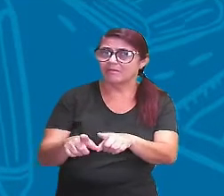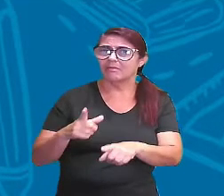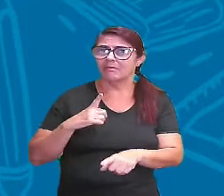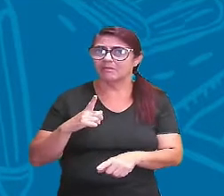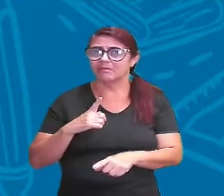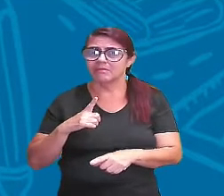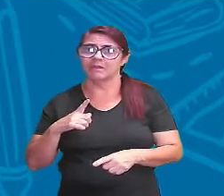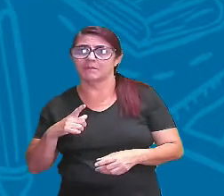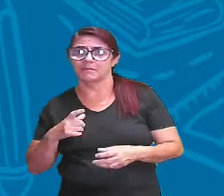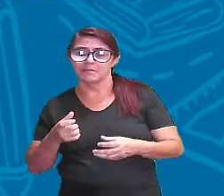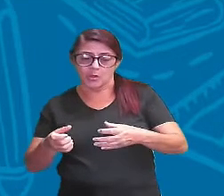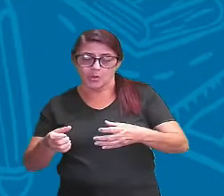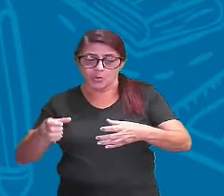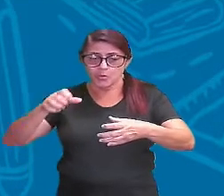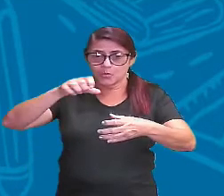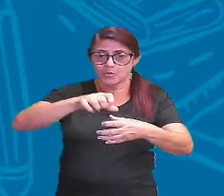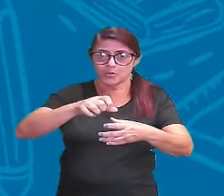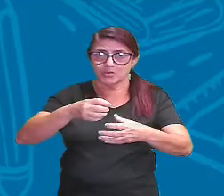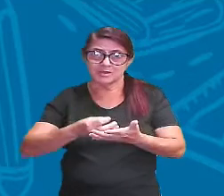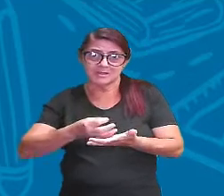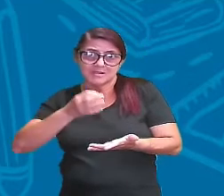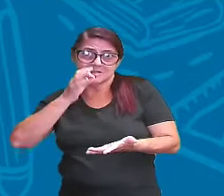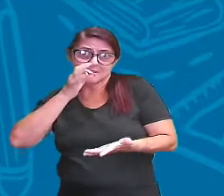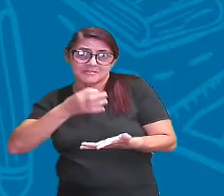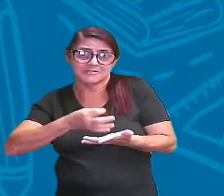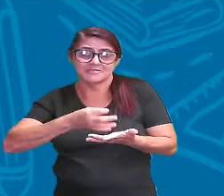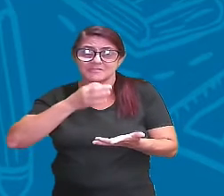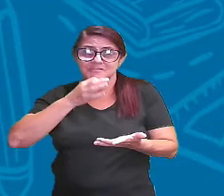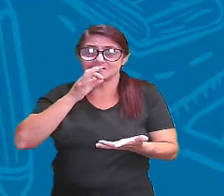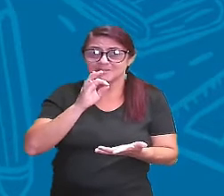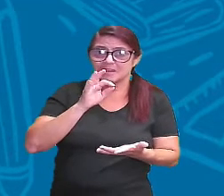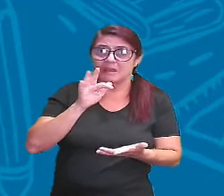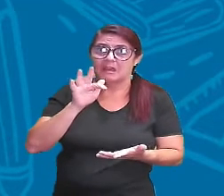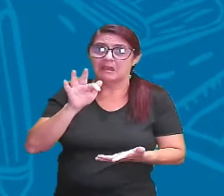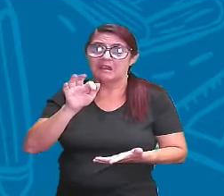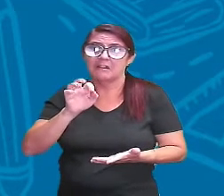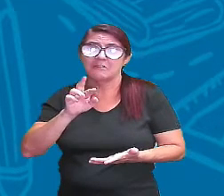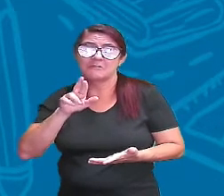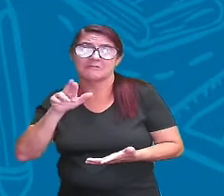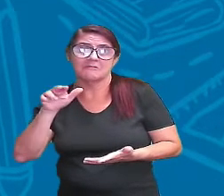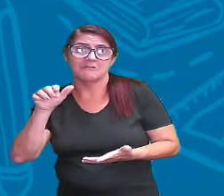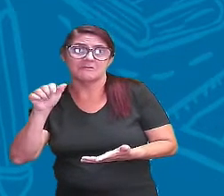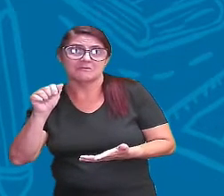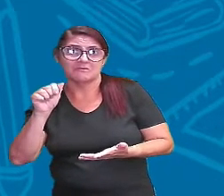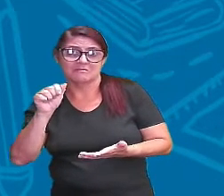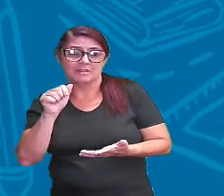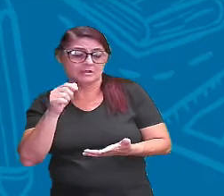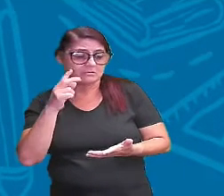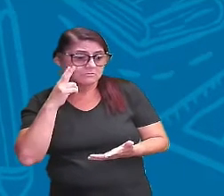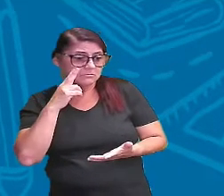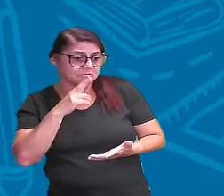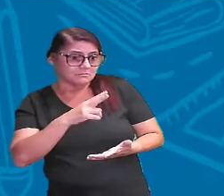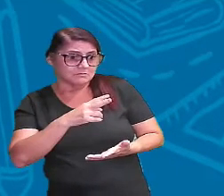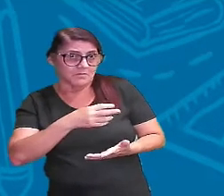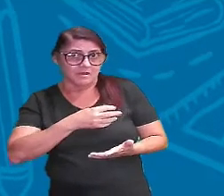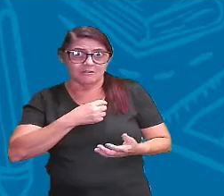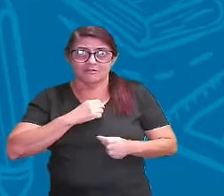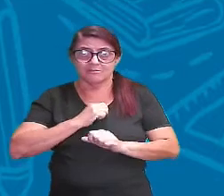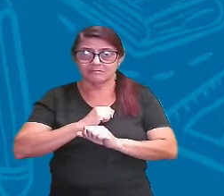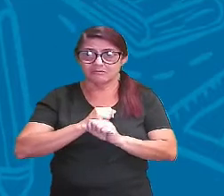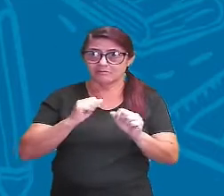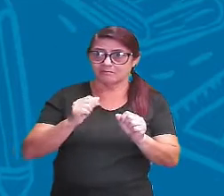bule, a xícara, não é? O espanador. Eles são objetos falantes que têm vida.